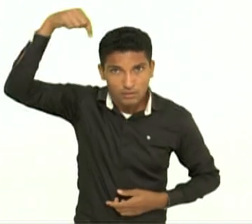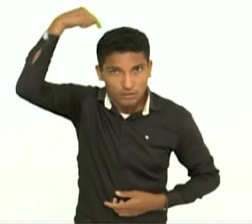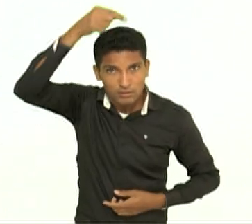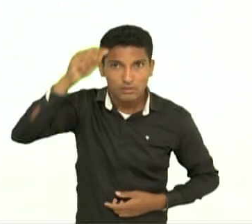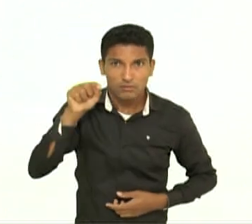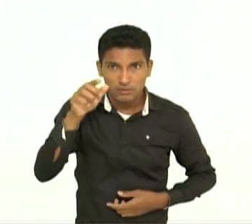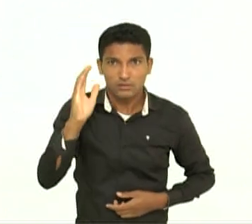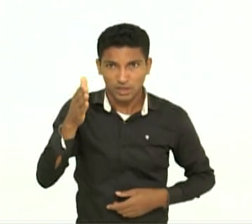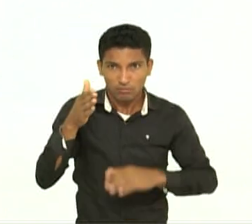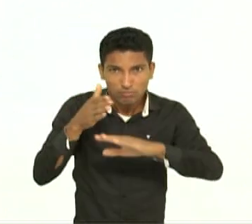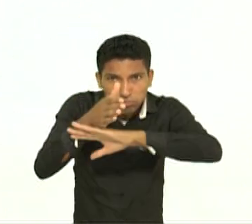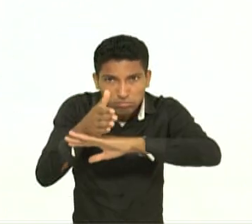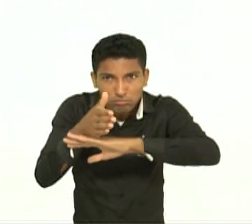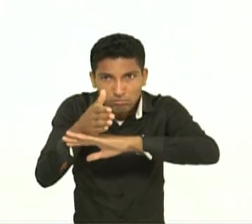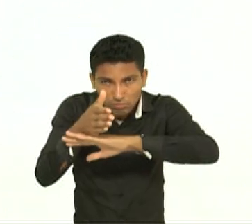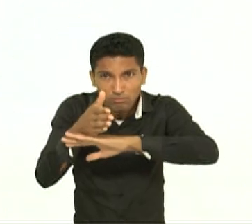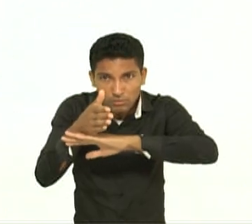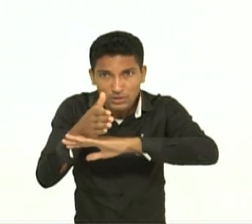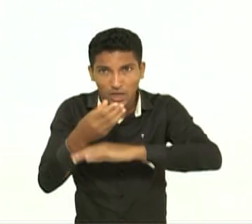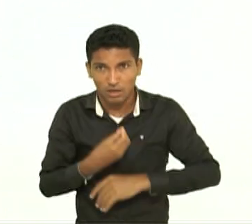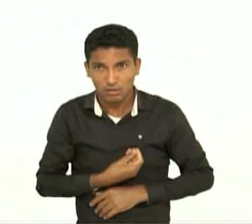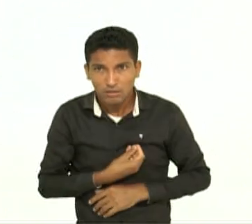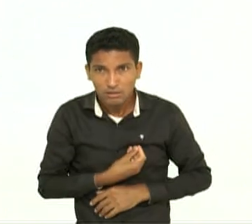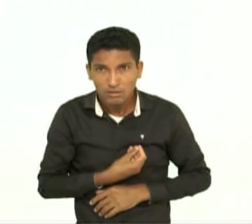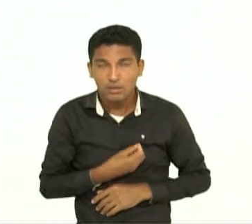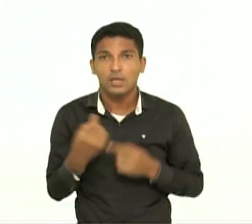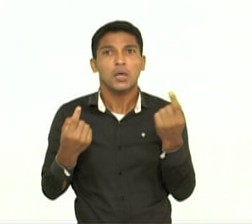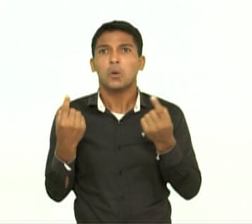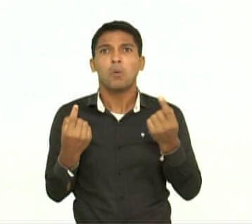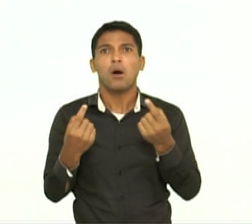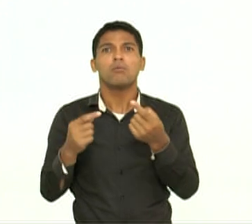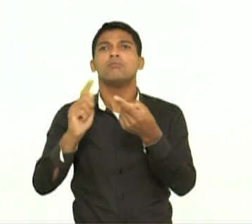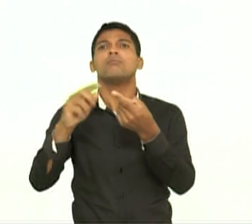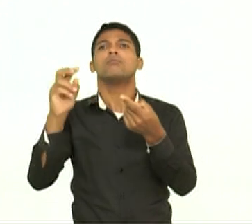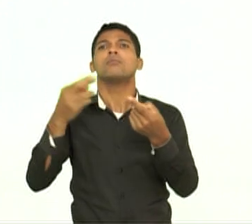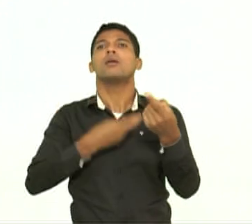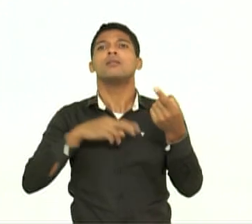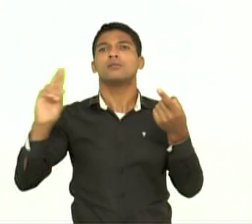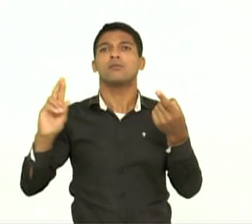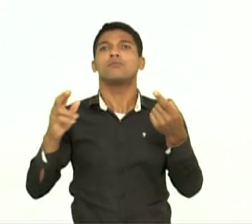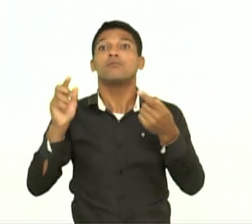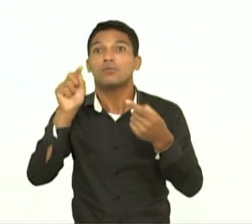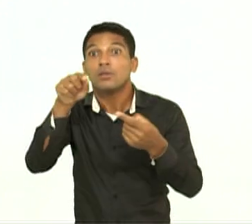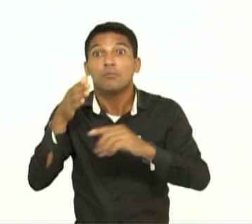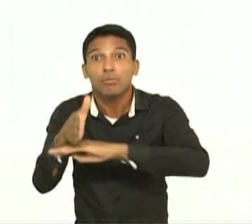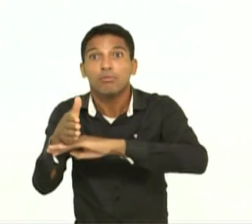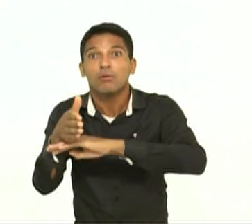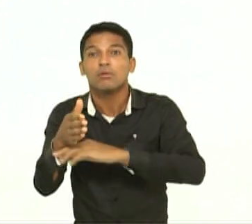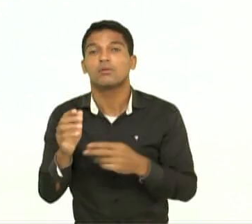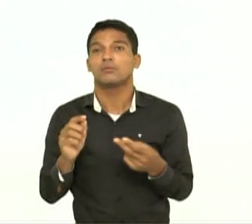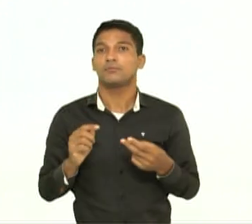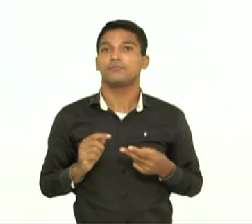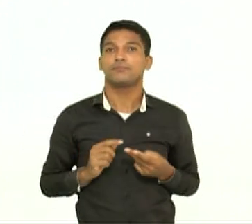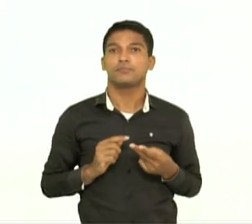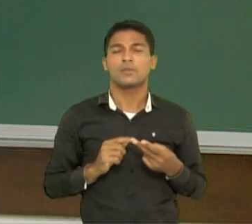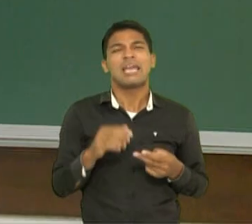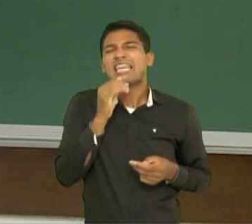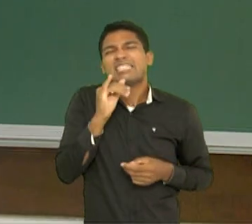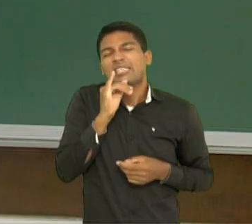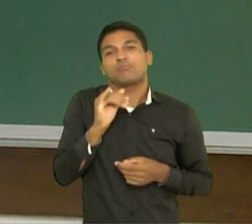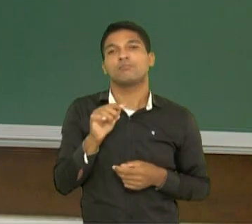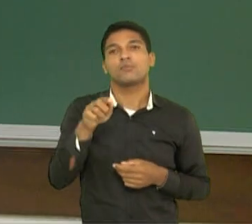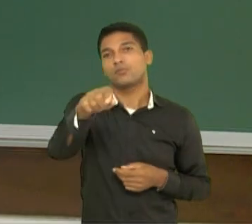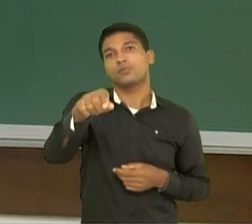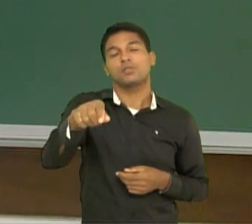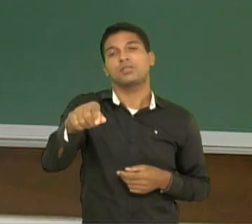já foi em alguma festa religiosa? De qual religião era essa festa? Ou já ouviu falar, digamos que você não foi, nunca